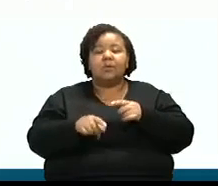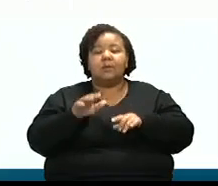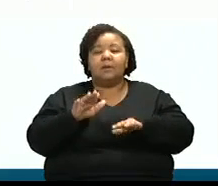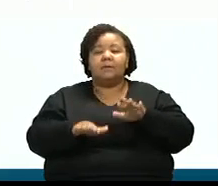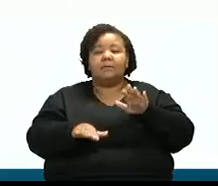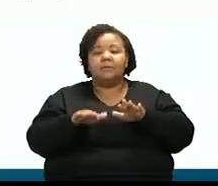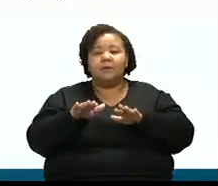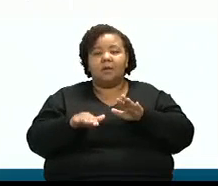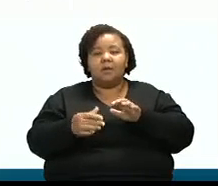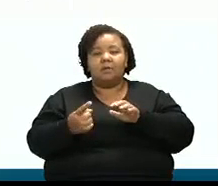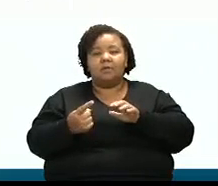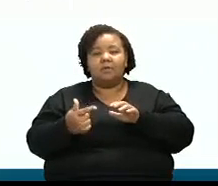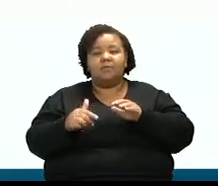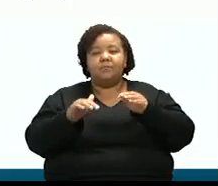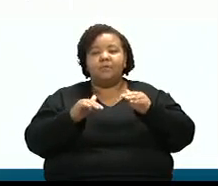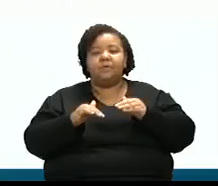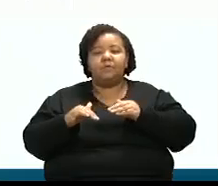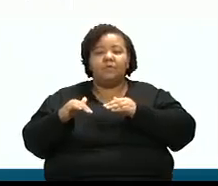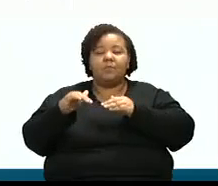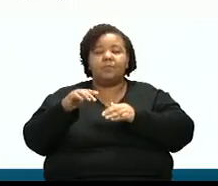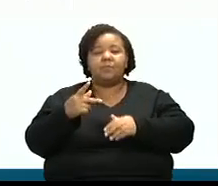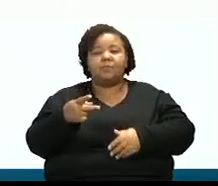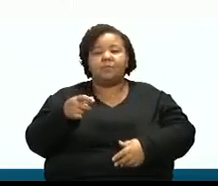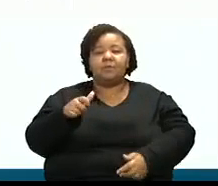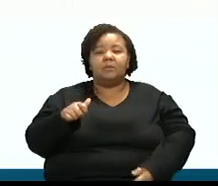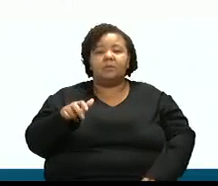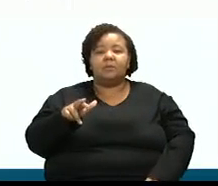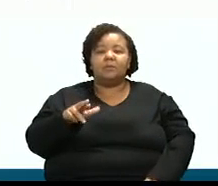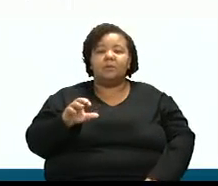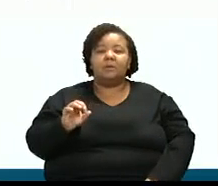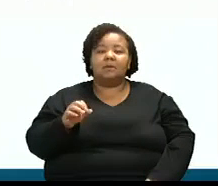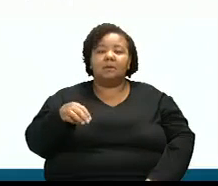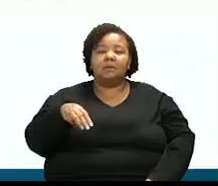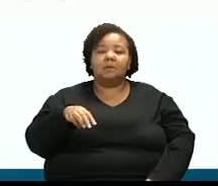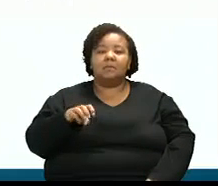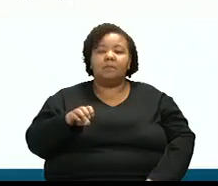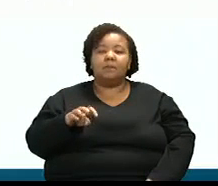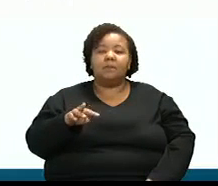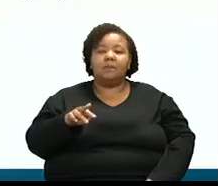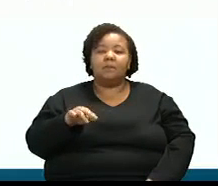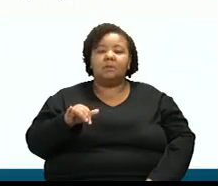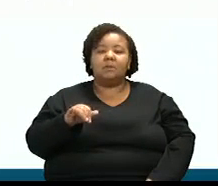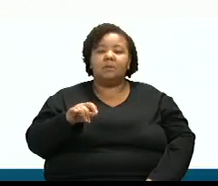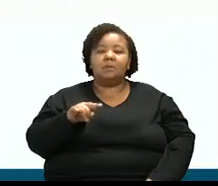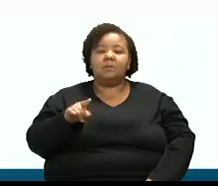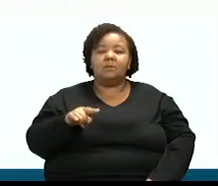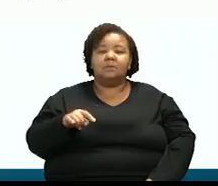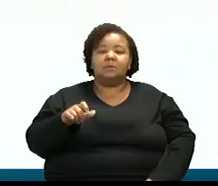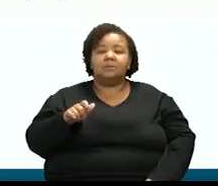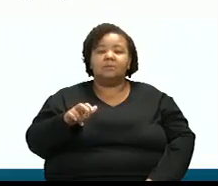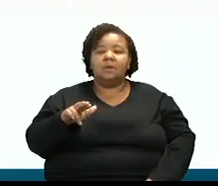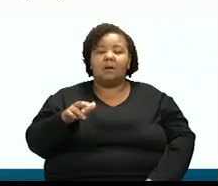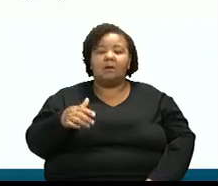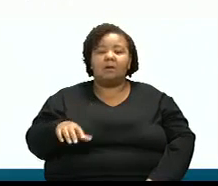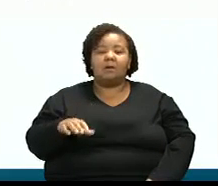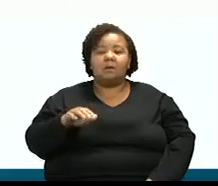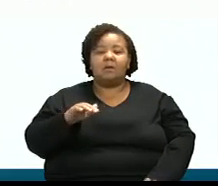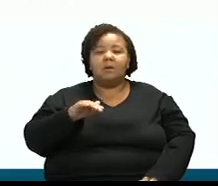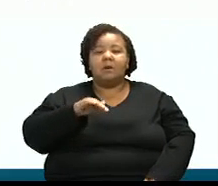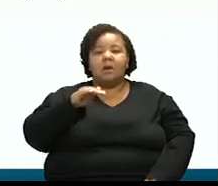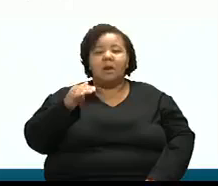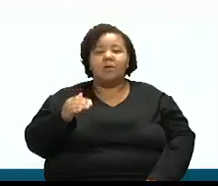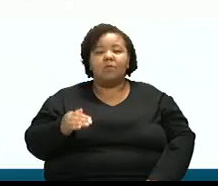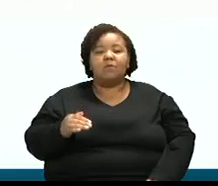vou parametrizar a curva. O que isso significa? Eu vou expressar essa curva a partir de